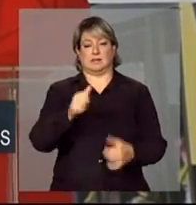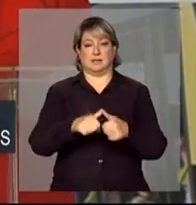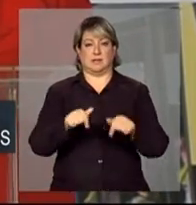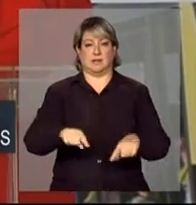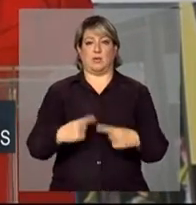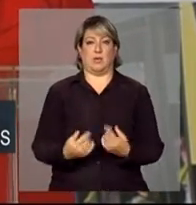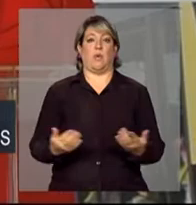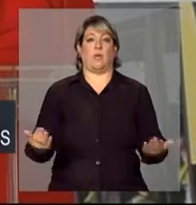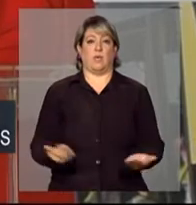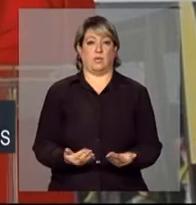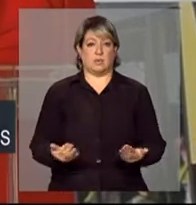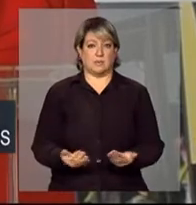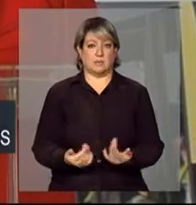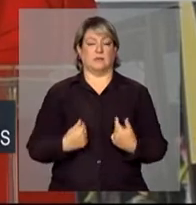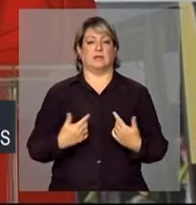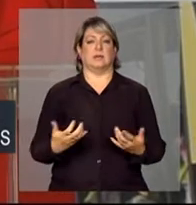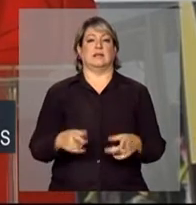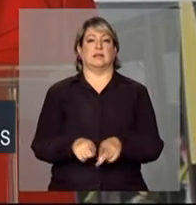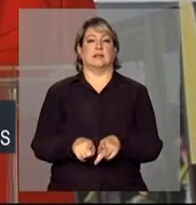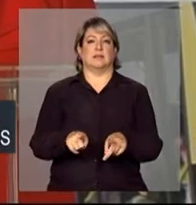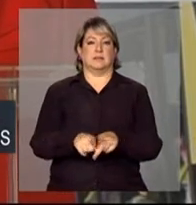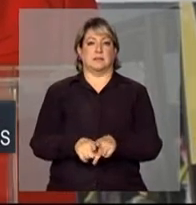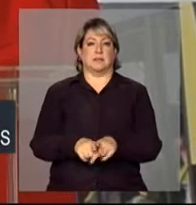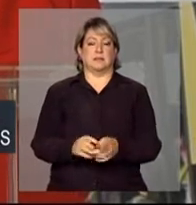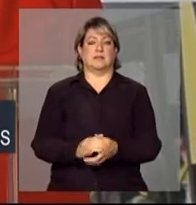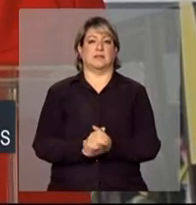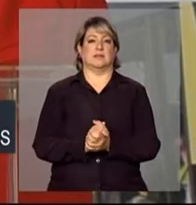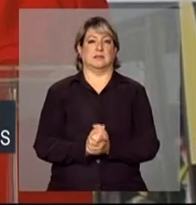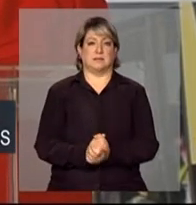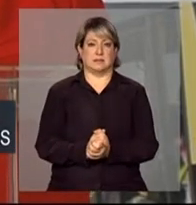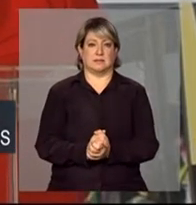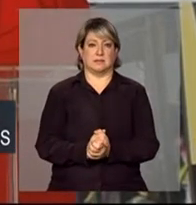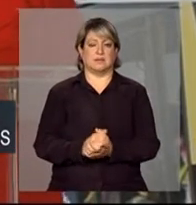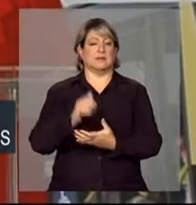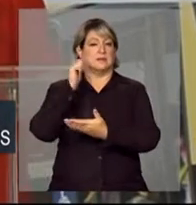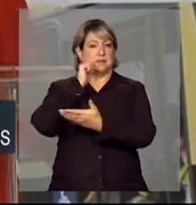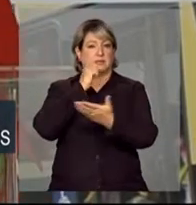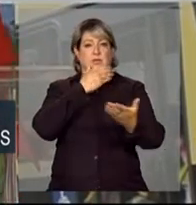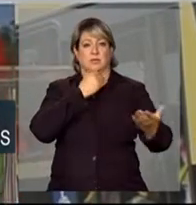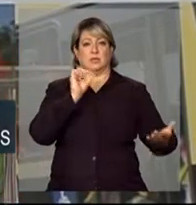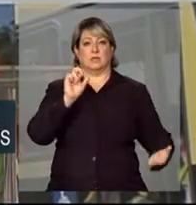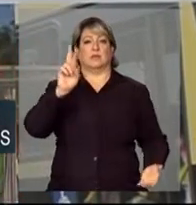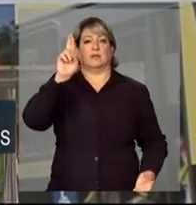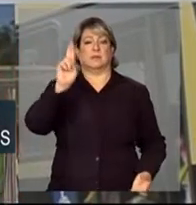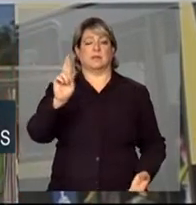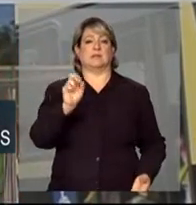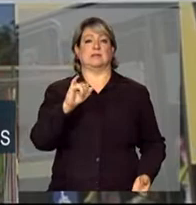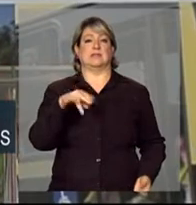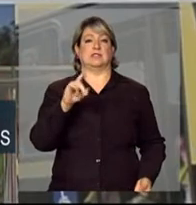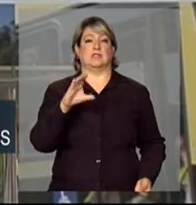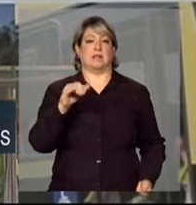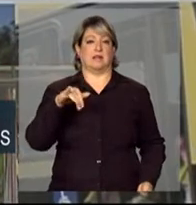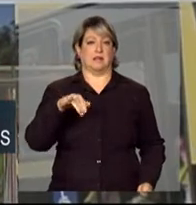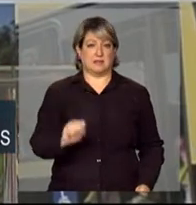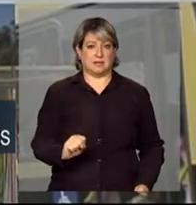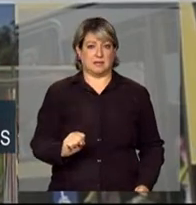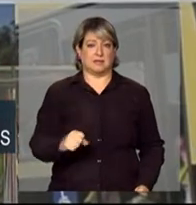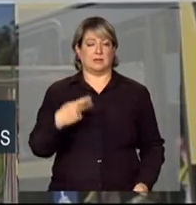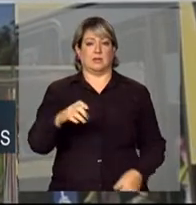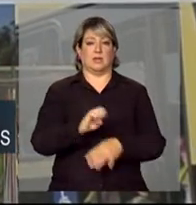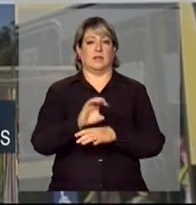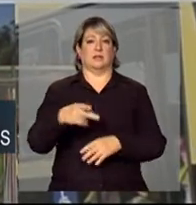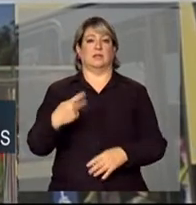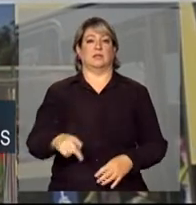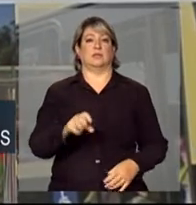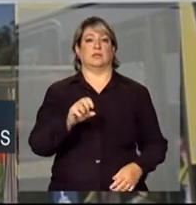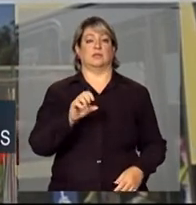presentes. Queria também cumprimentar os senhores e as senhoras representantes sindicais no Estado do Rio